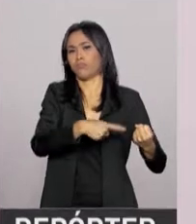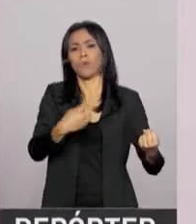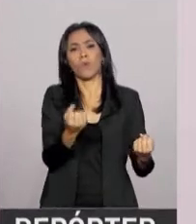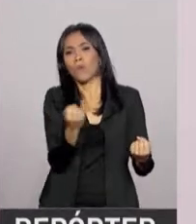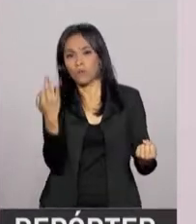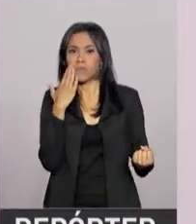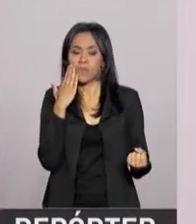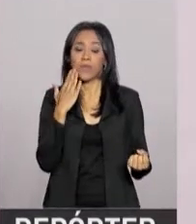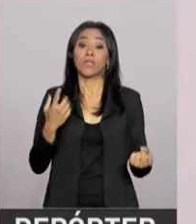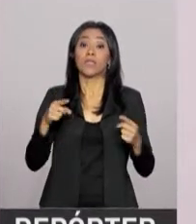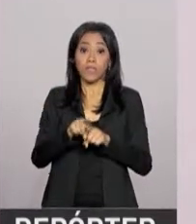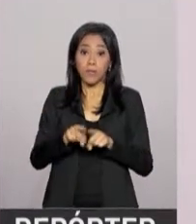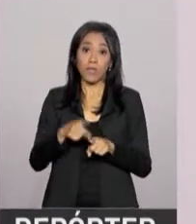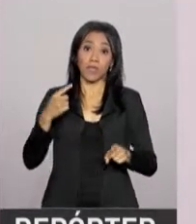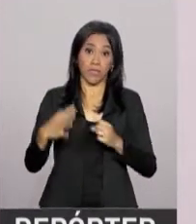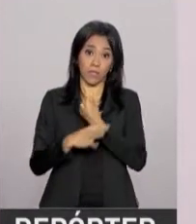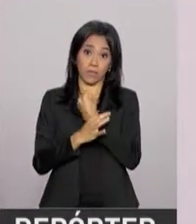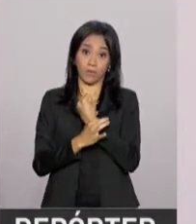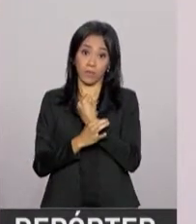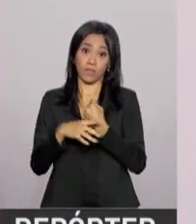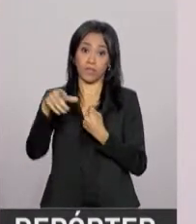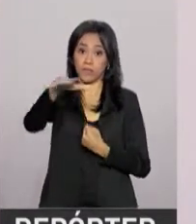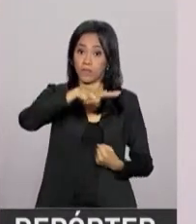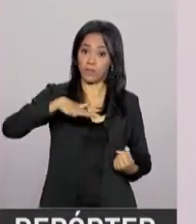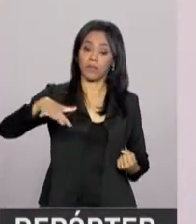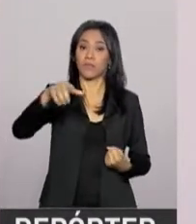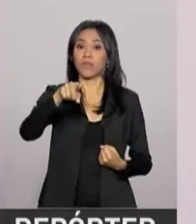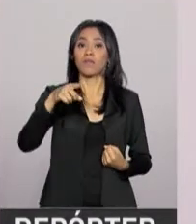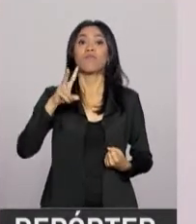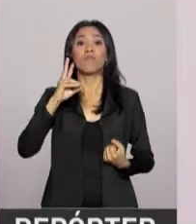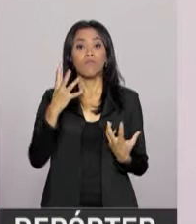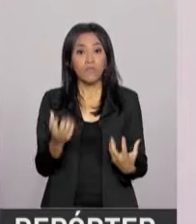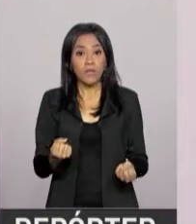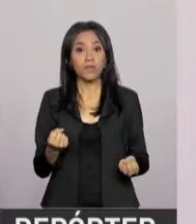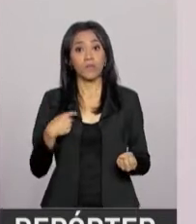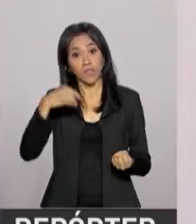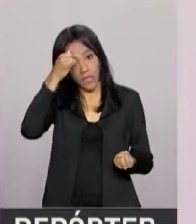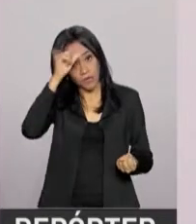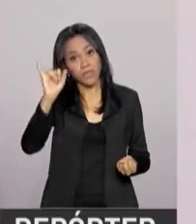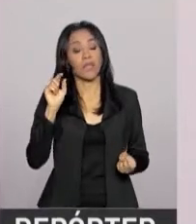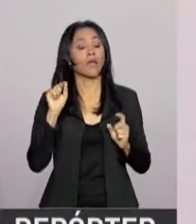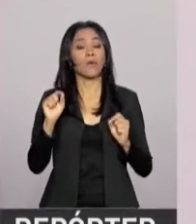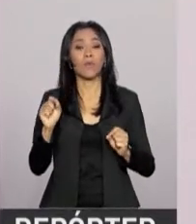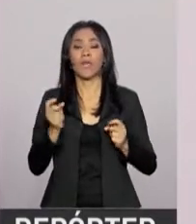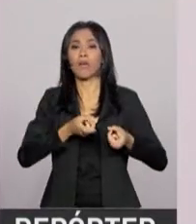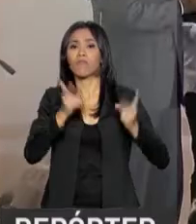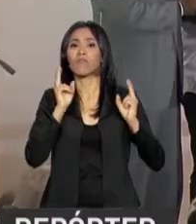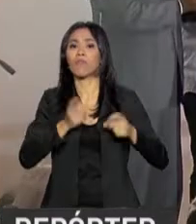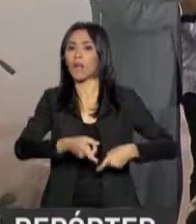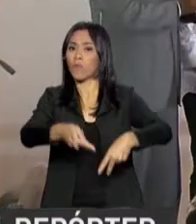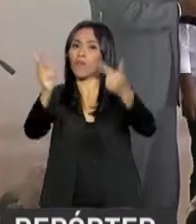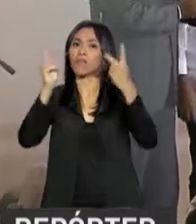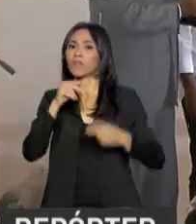prioridade à segurança criou um ministério da segurança pública nós vamos impedir o tráfico de drogas e de armas nos ambulantes presidente